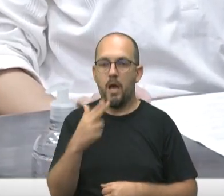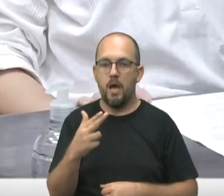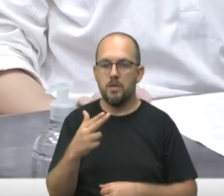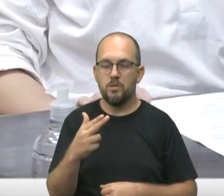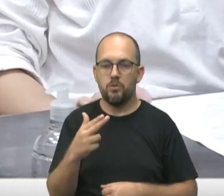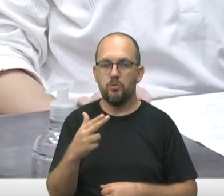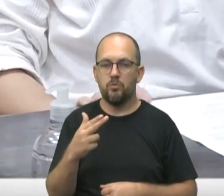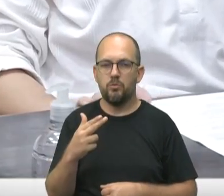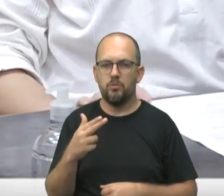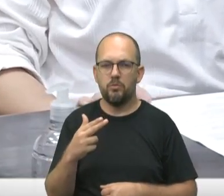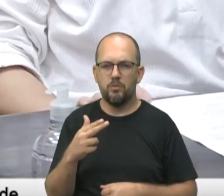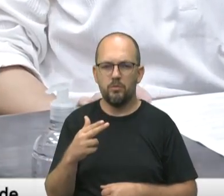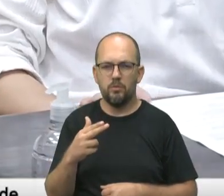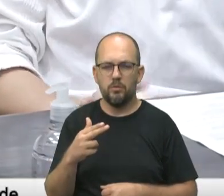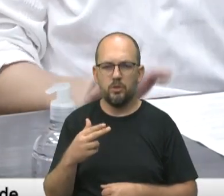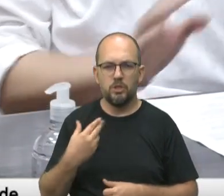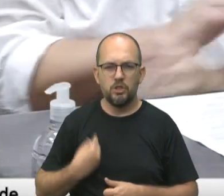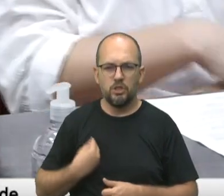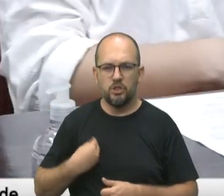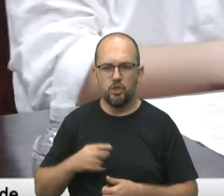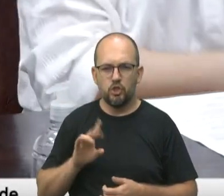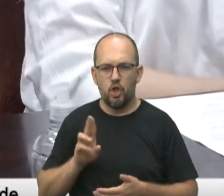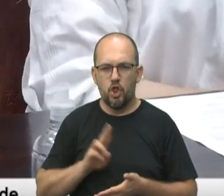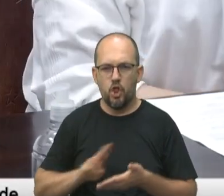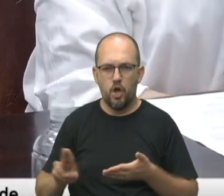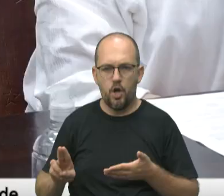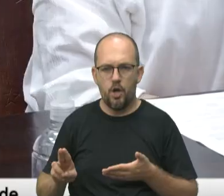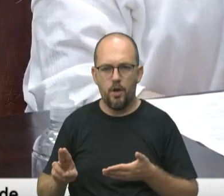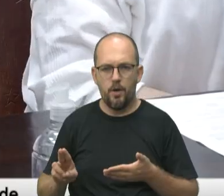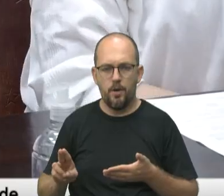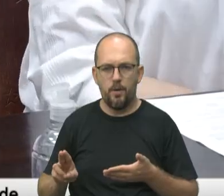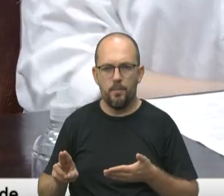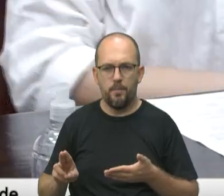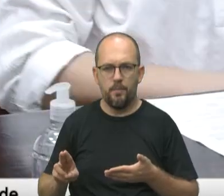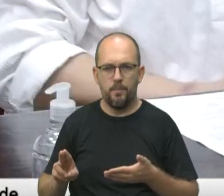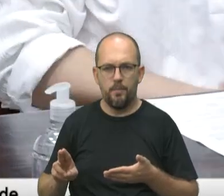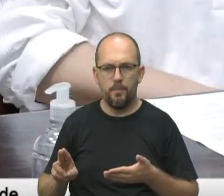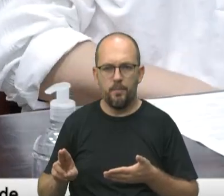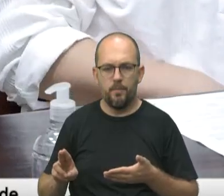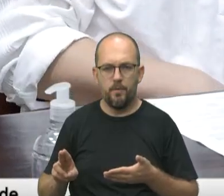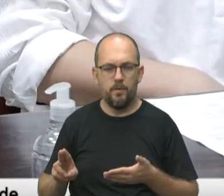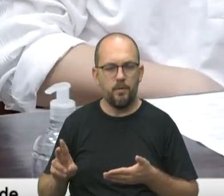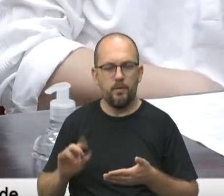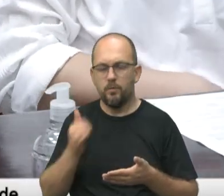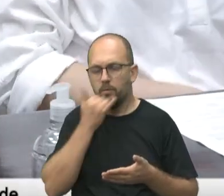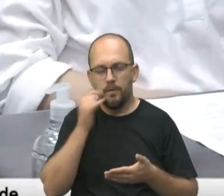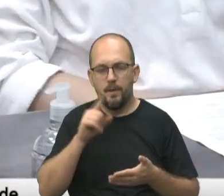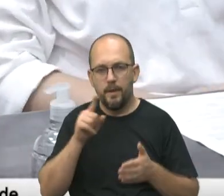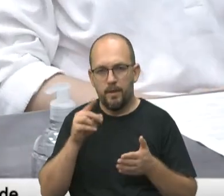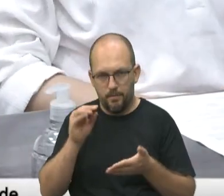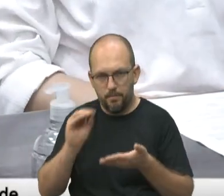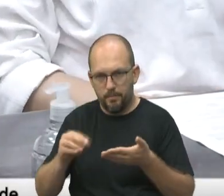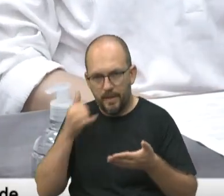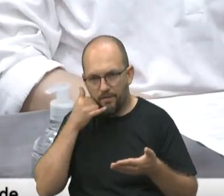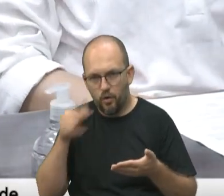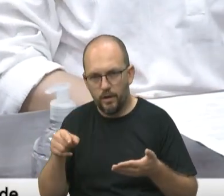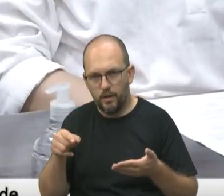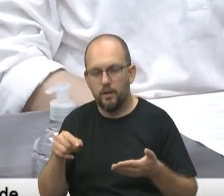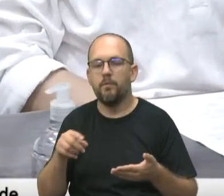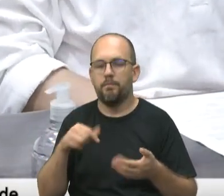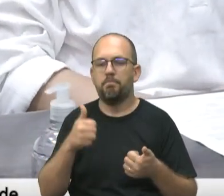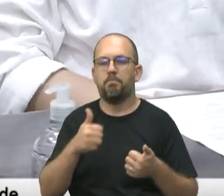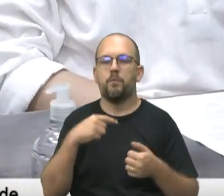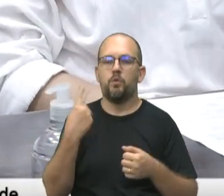presença ficou nome. Na presença ficou telefone? Nós vamos